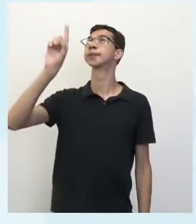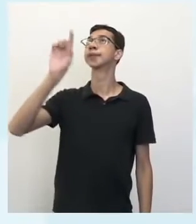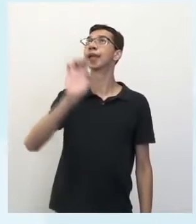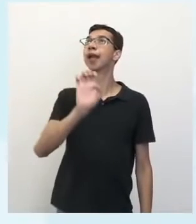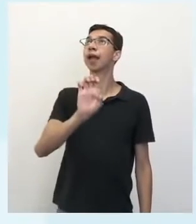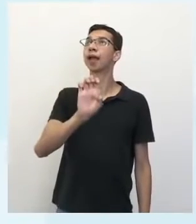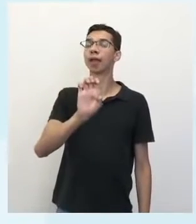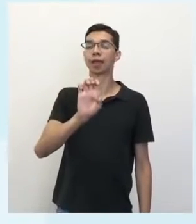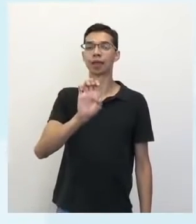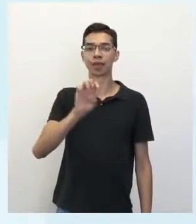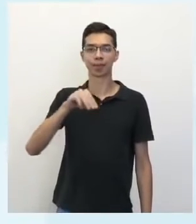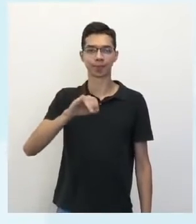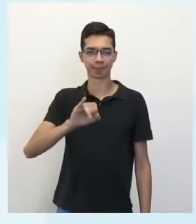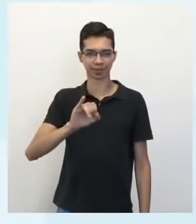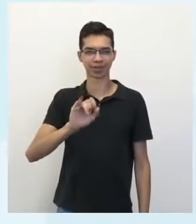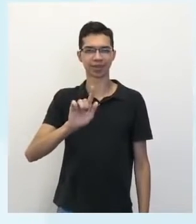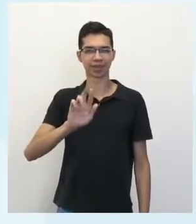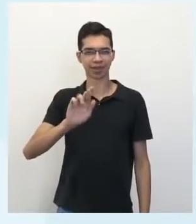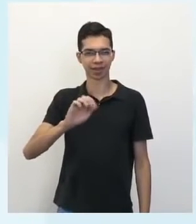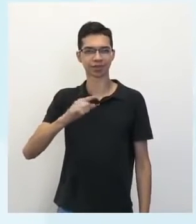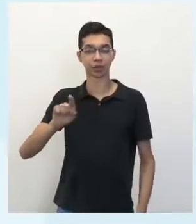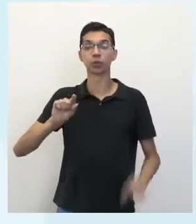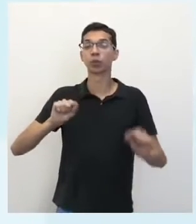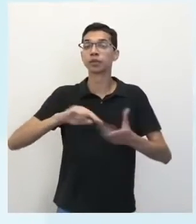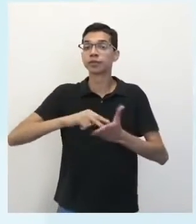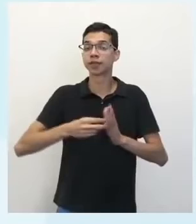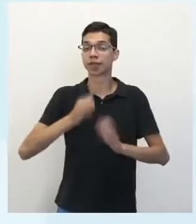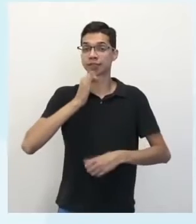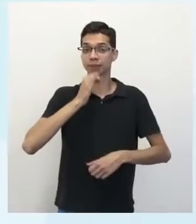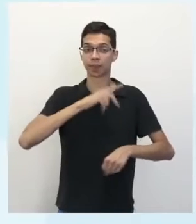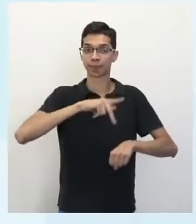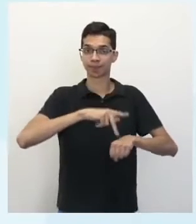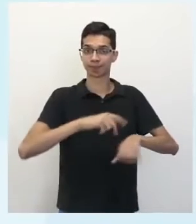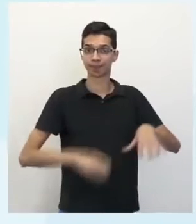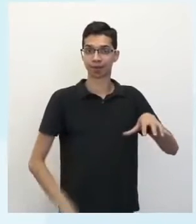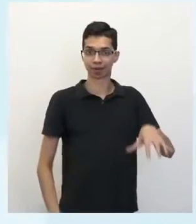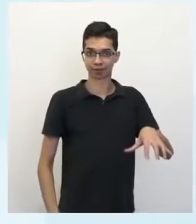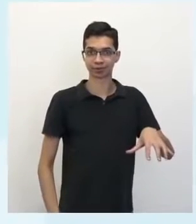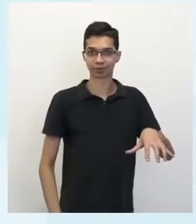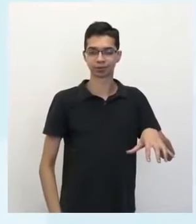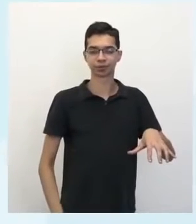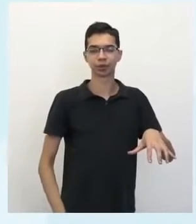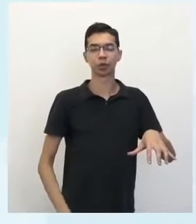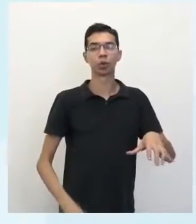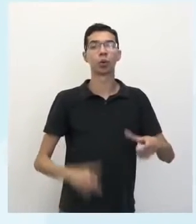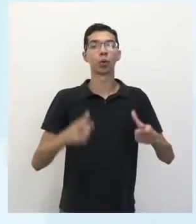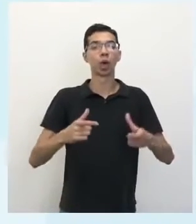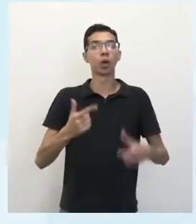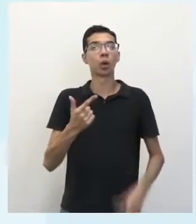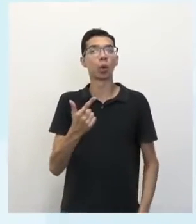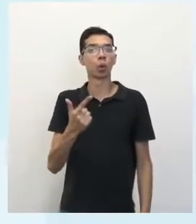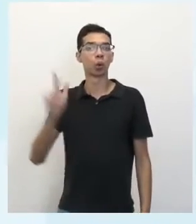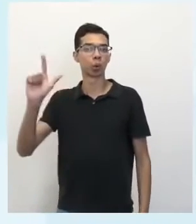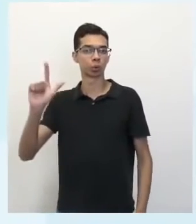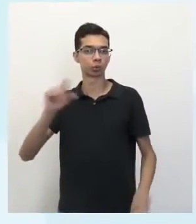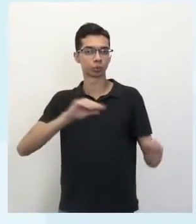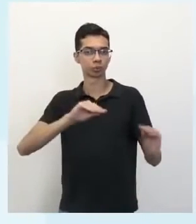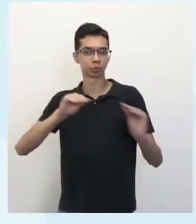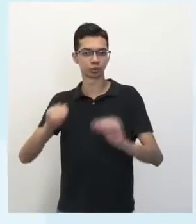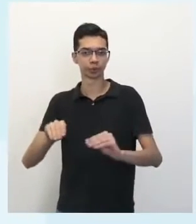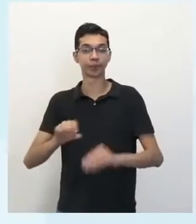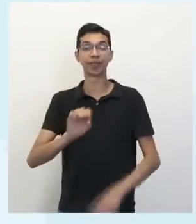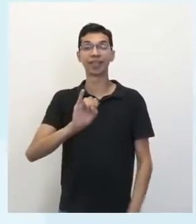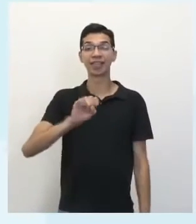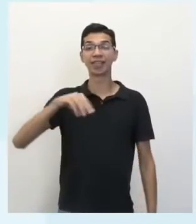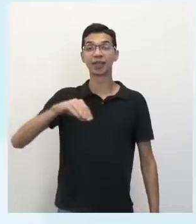sai do país ou do local para ir para outro país ou outro lugar. O imigrante é aquele que vem para o país,